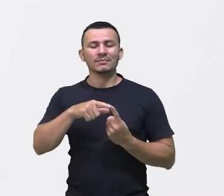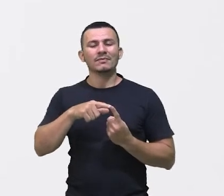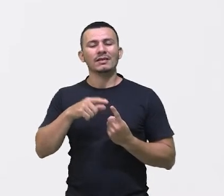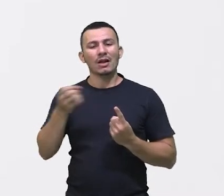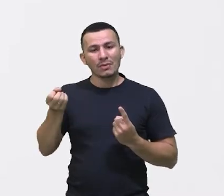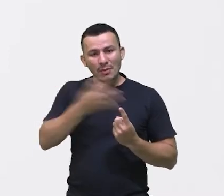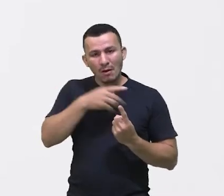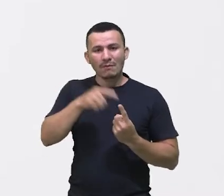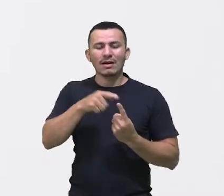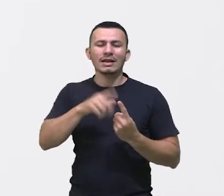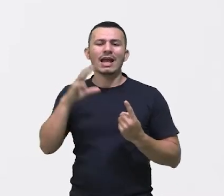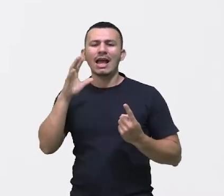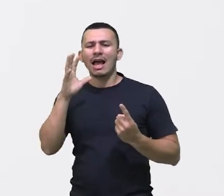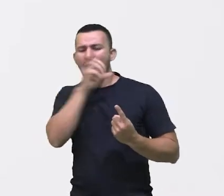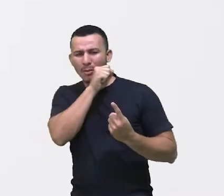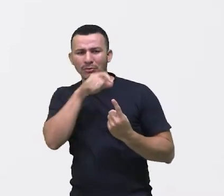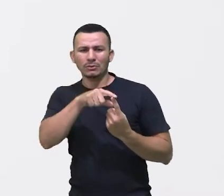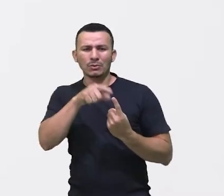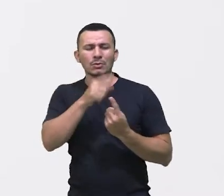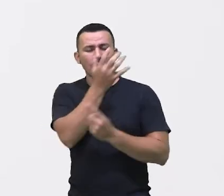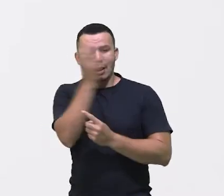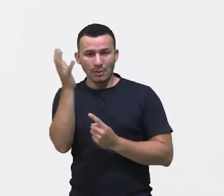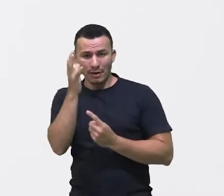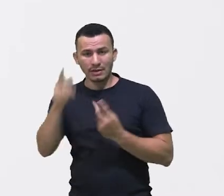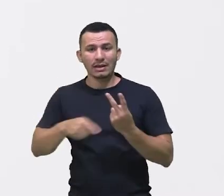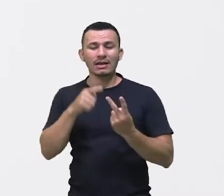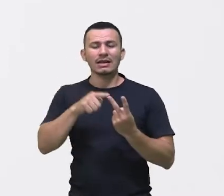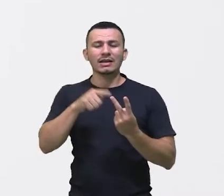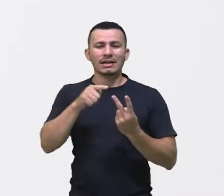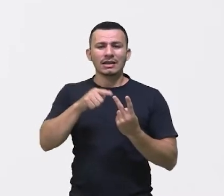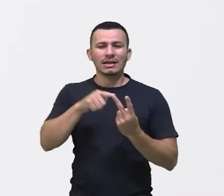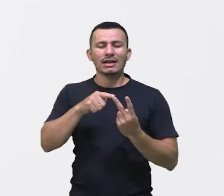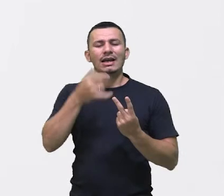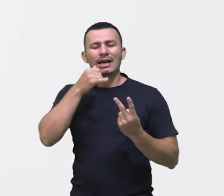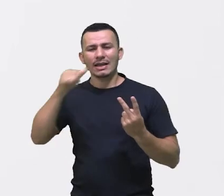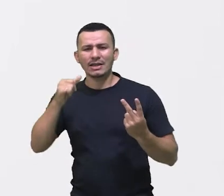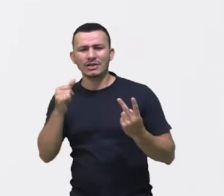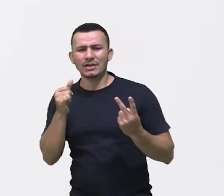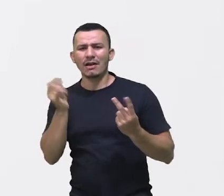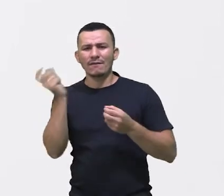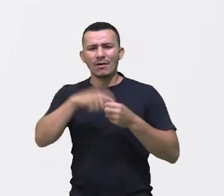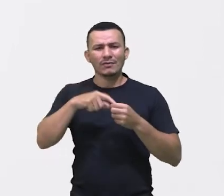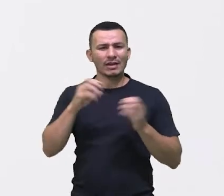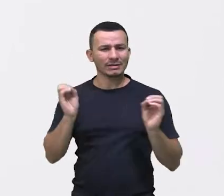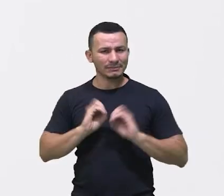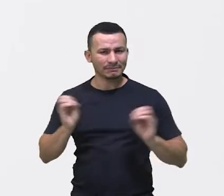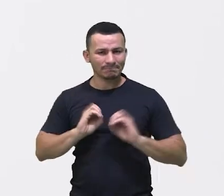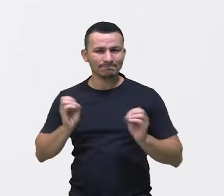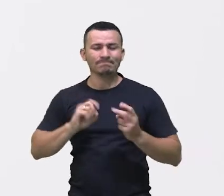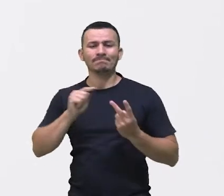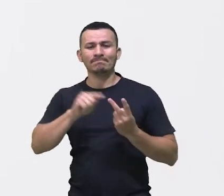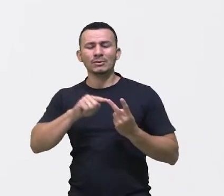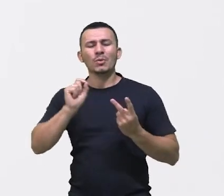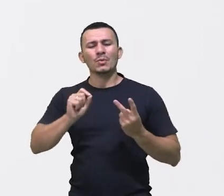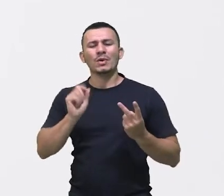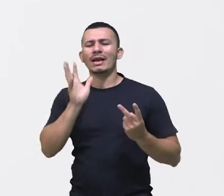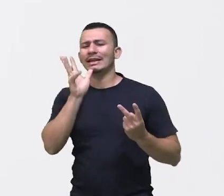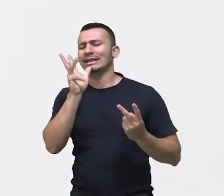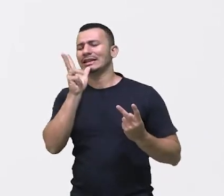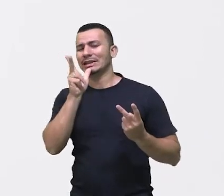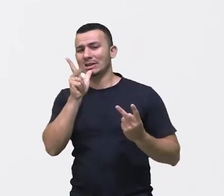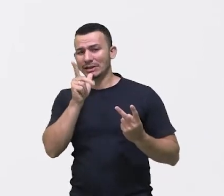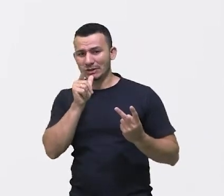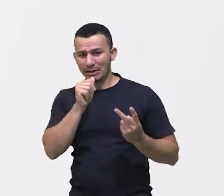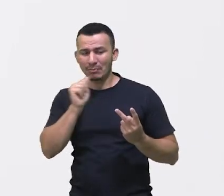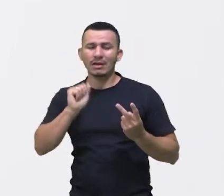são repostas mais rapidamente pela natureza, e as fontes de energias não renováveis são aquelas que podem vir em um determinado